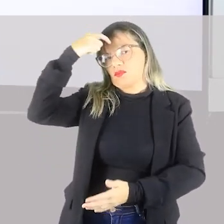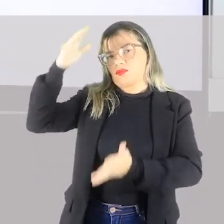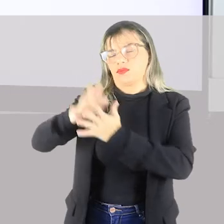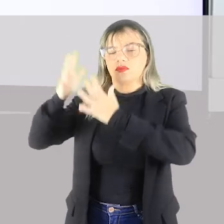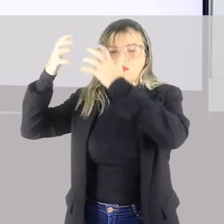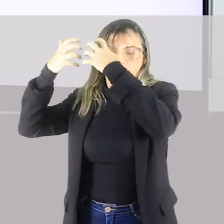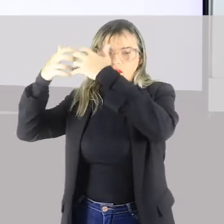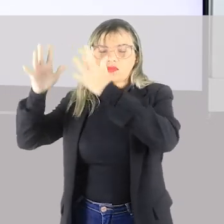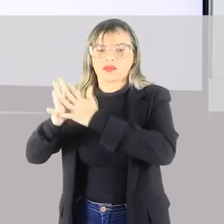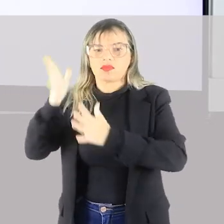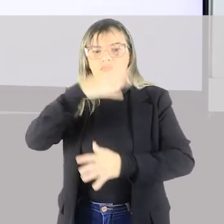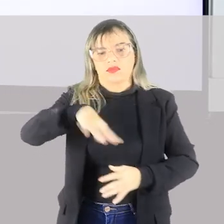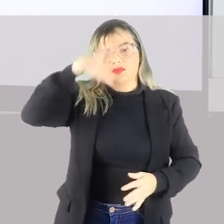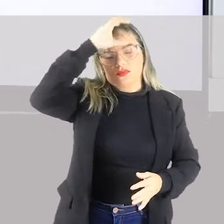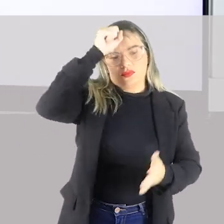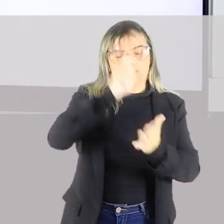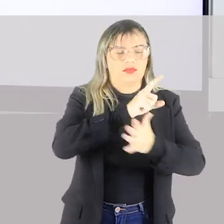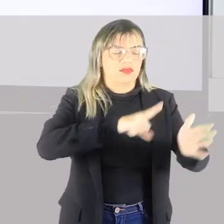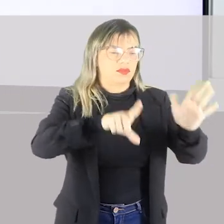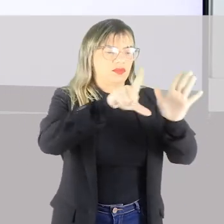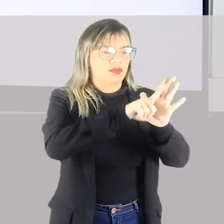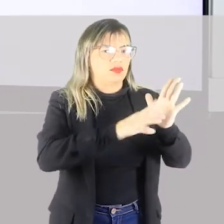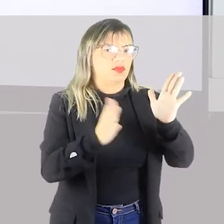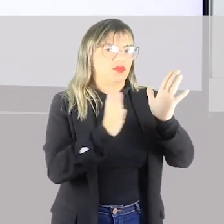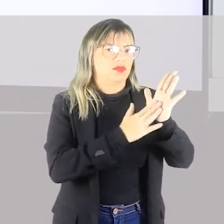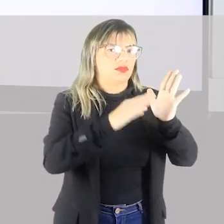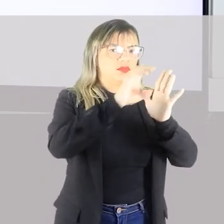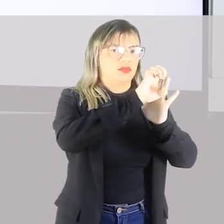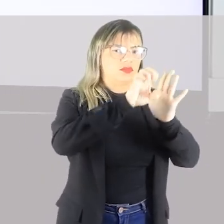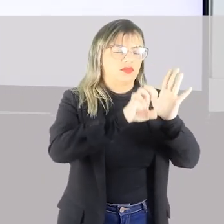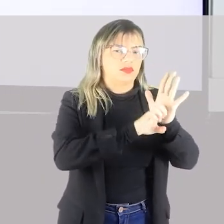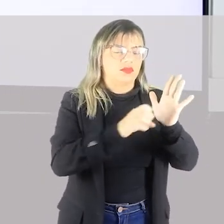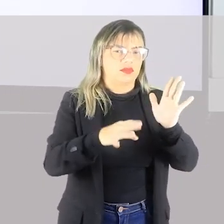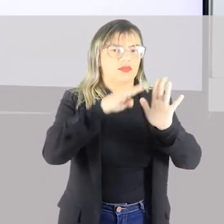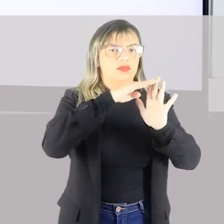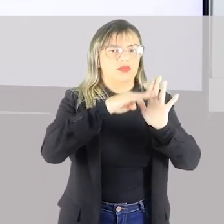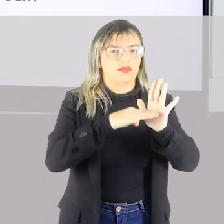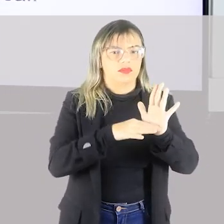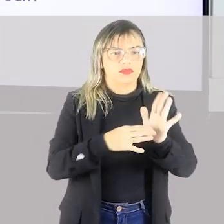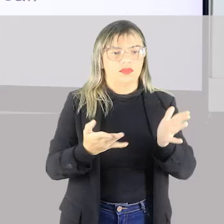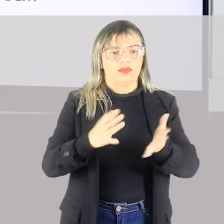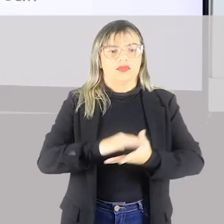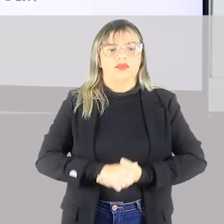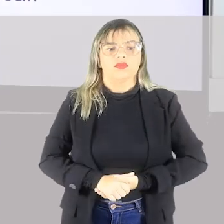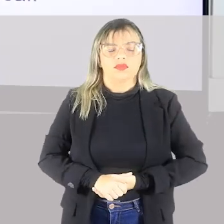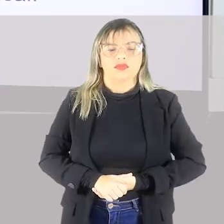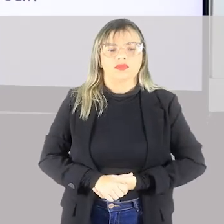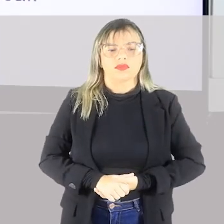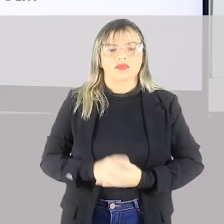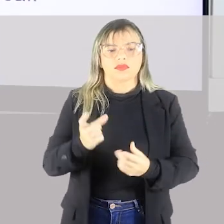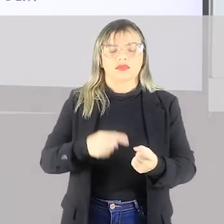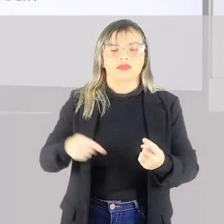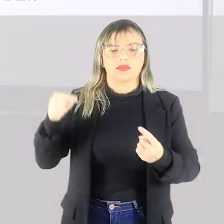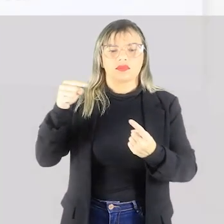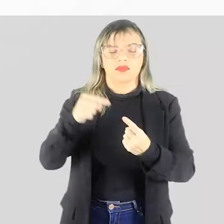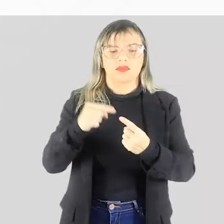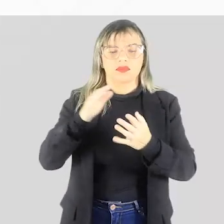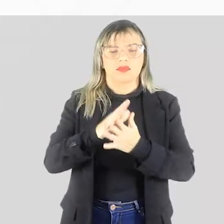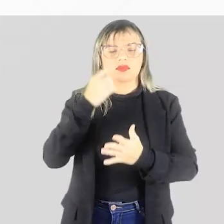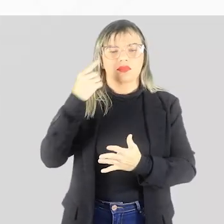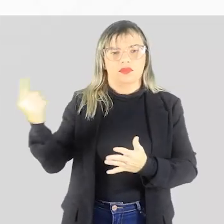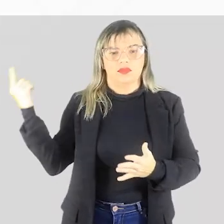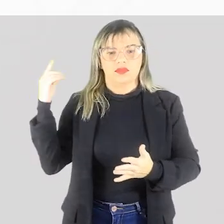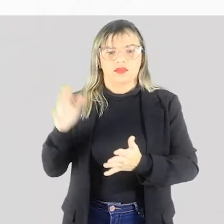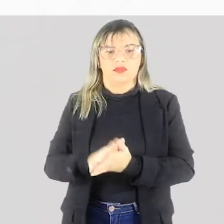conhecimento do que é essa lei, do que esse estatuto versa, né? Do que ele está dizendo. A finalidade desse